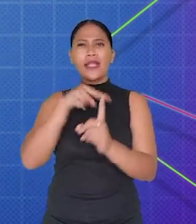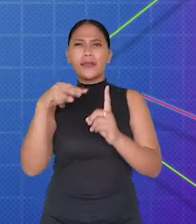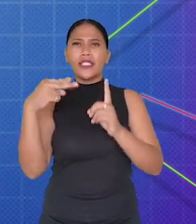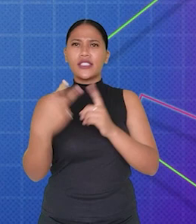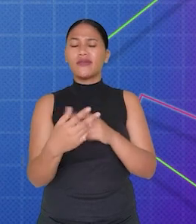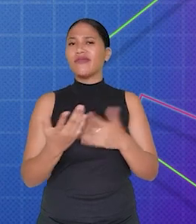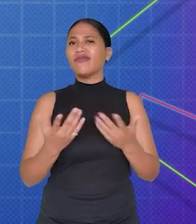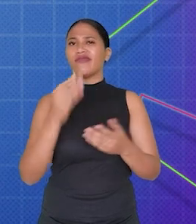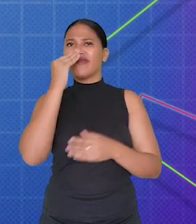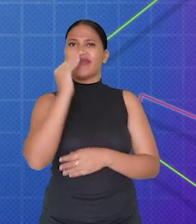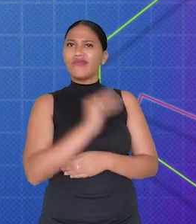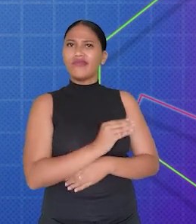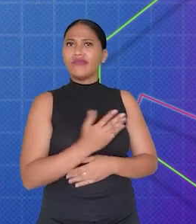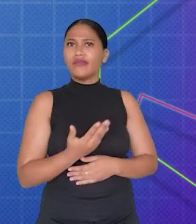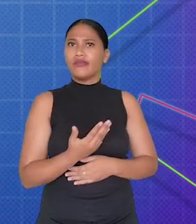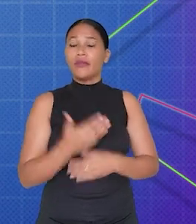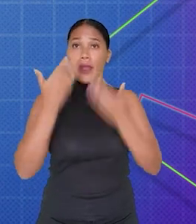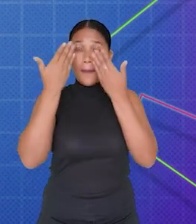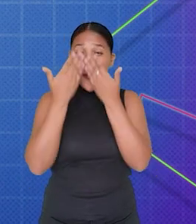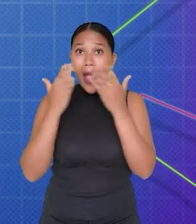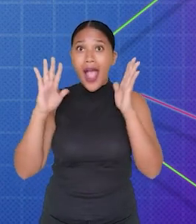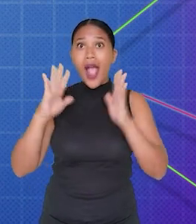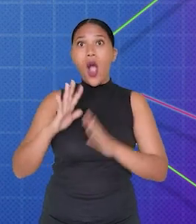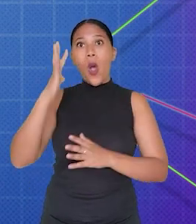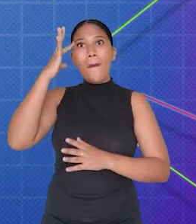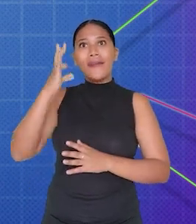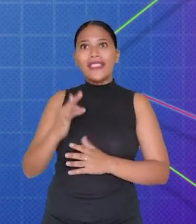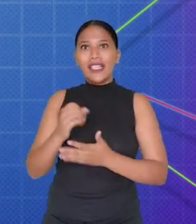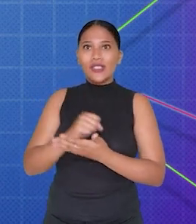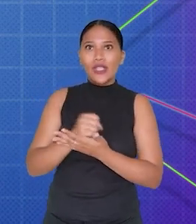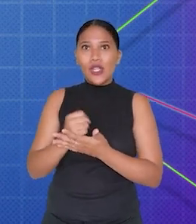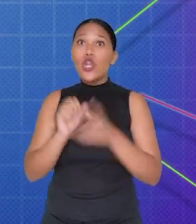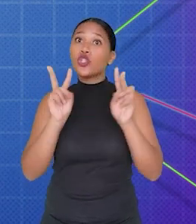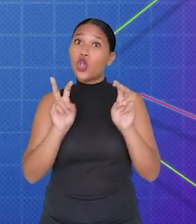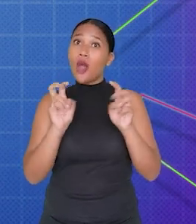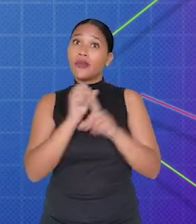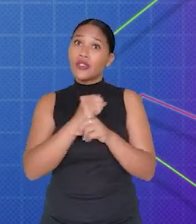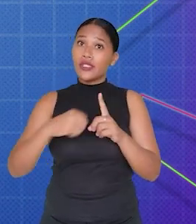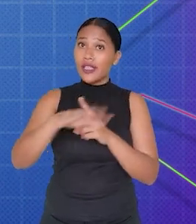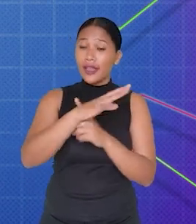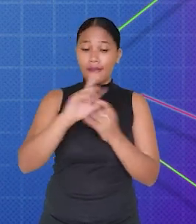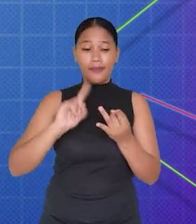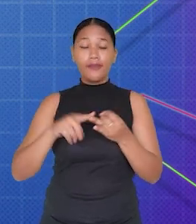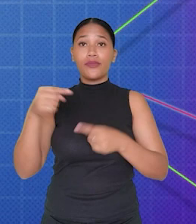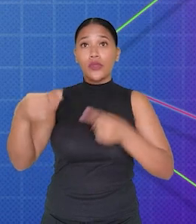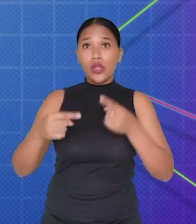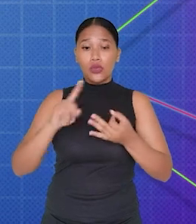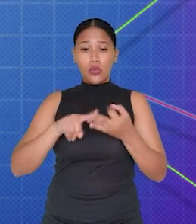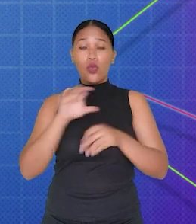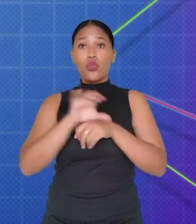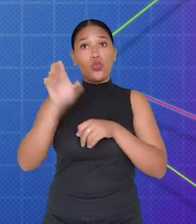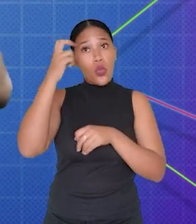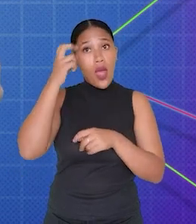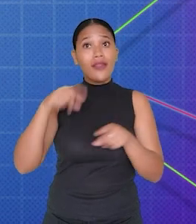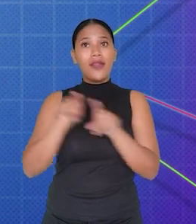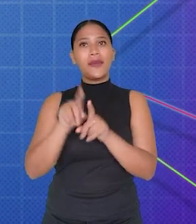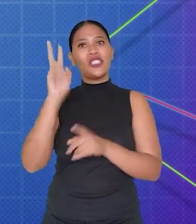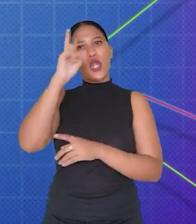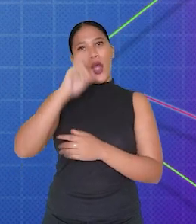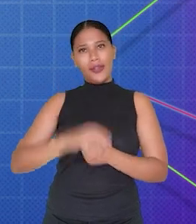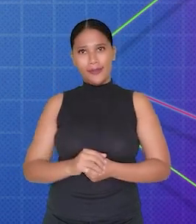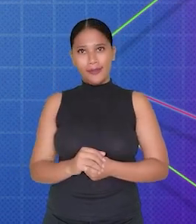perspectivas que normalmente são ignoradas, ampliando a compreensão do jogador sobre questões sociais, políticas, culturais e até